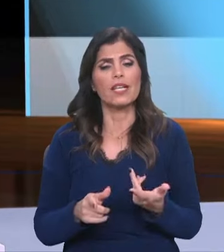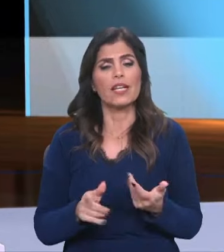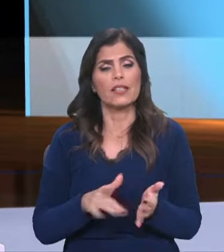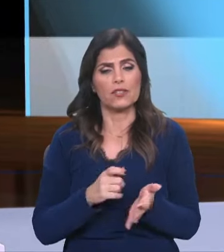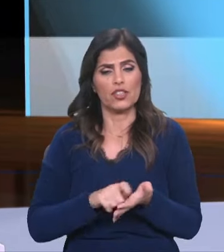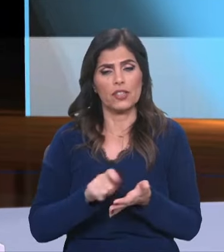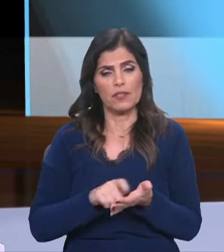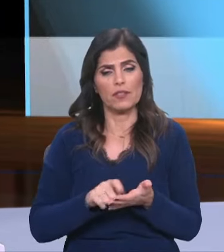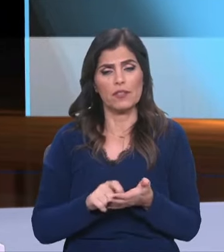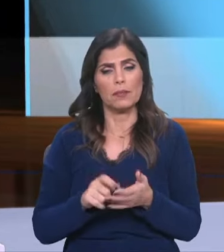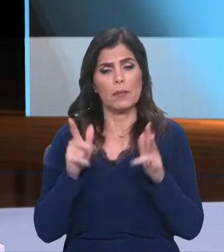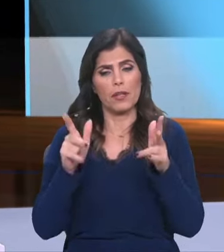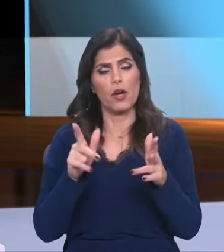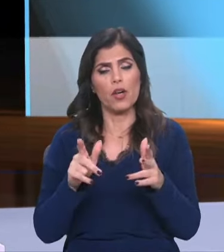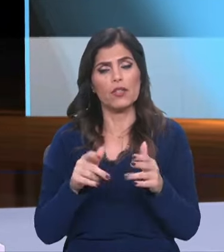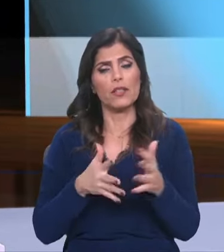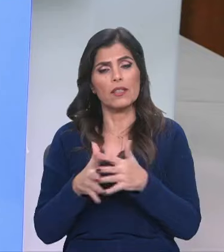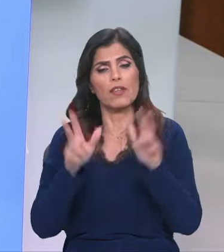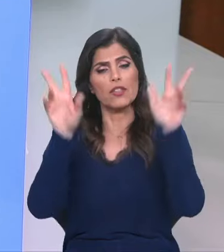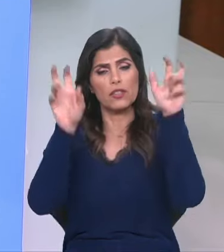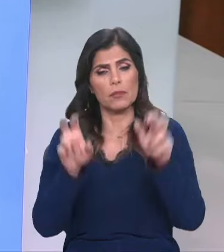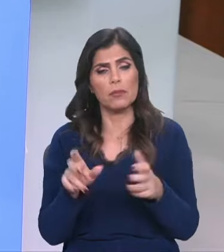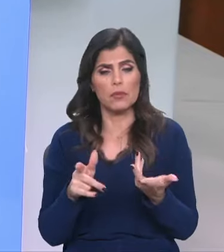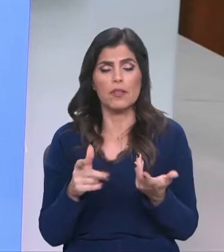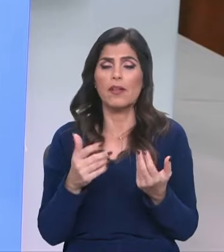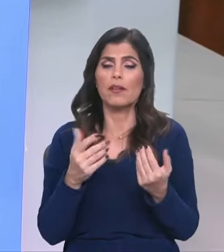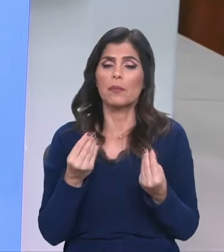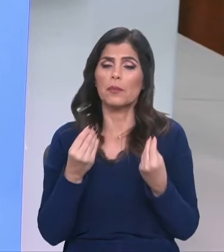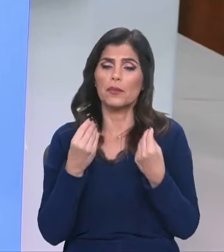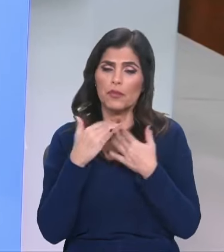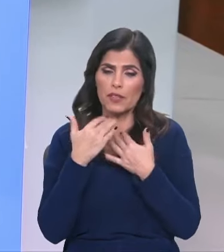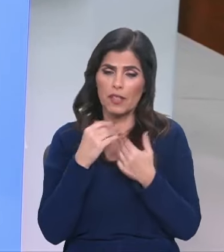através dos títulos que chegam à estampa, e felicidades para o trabalho no